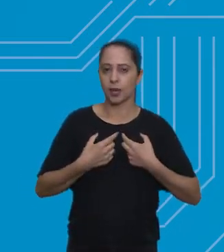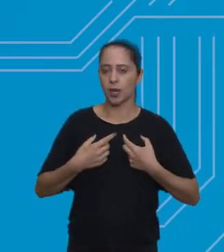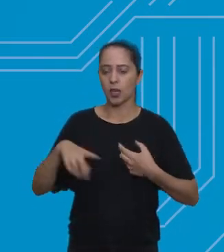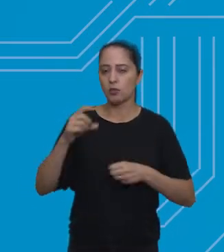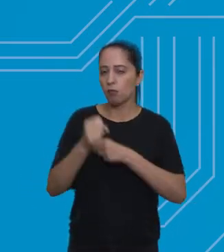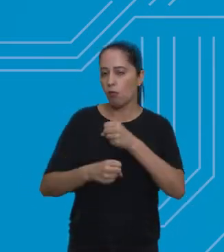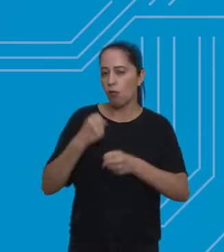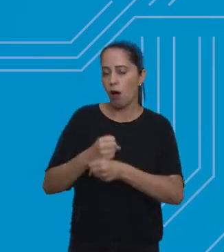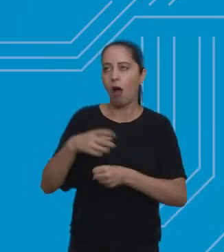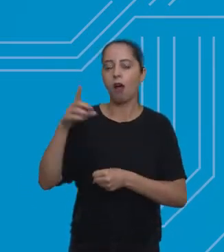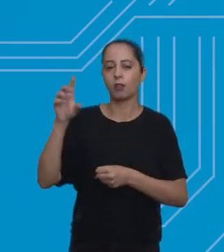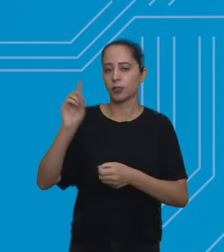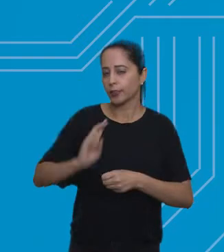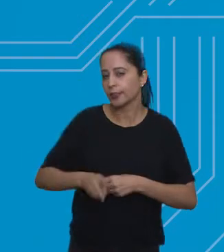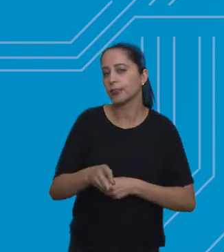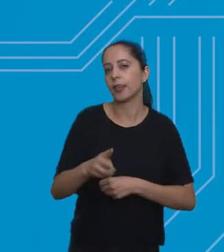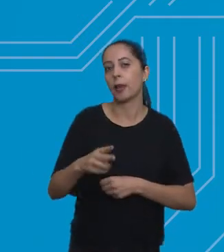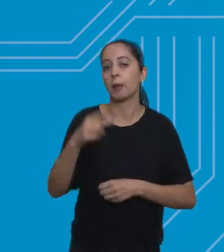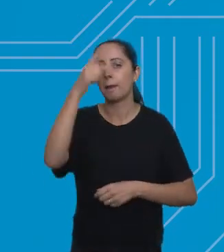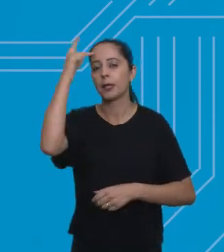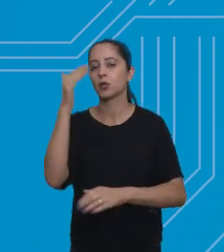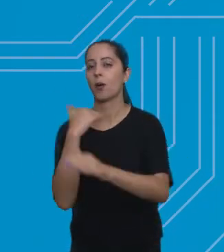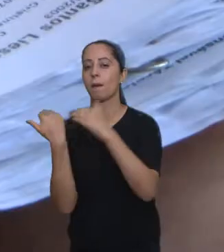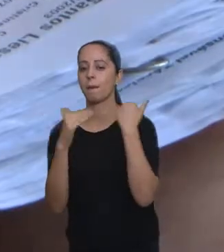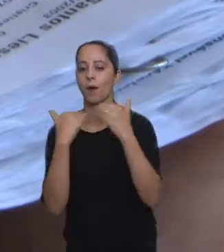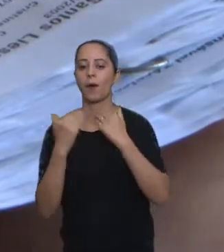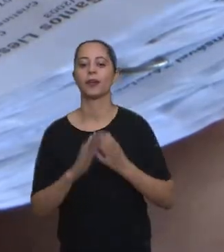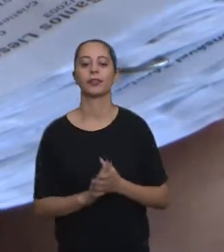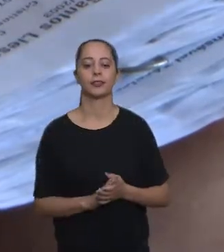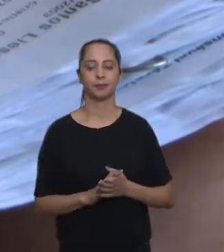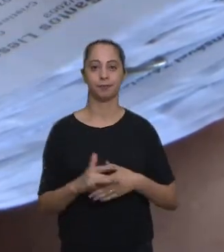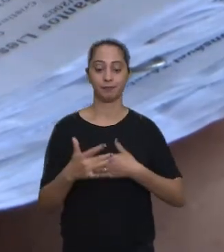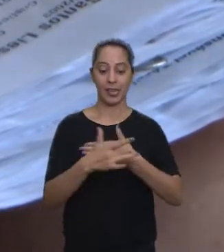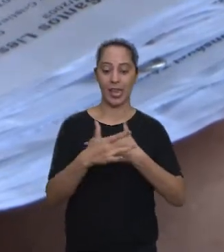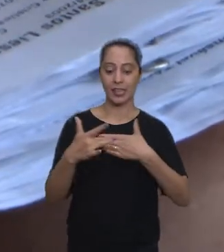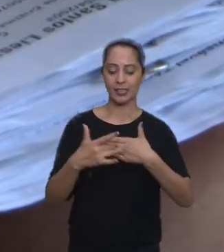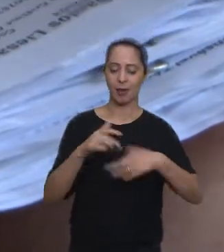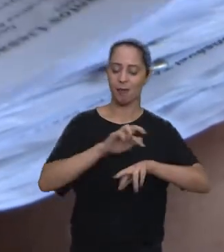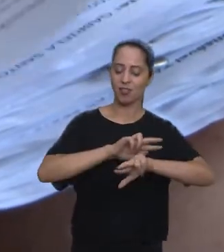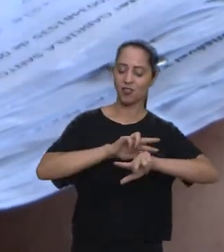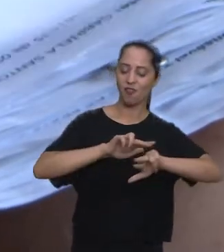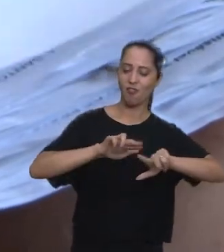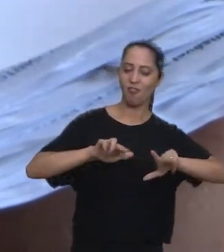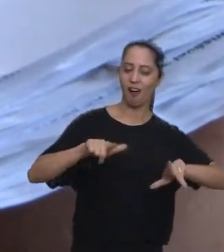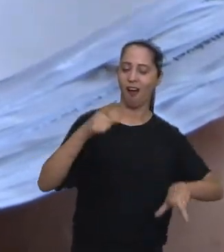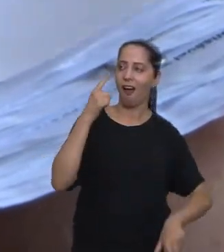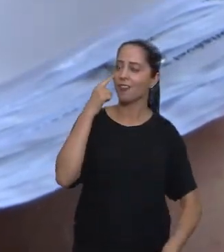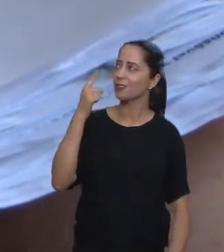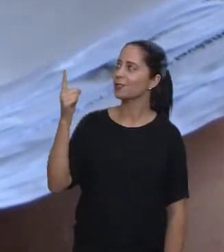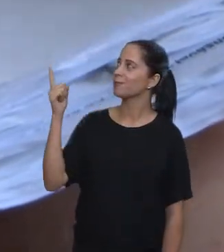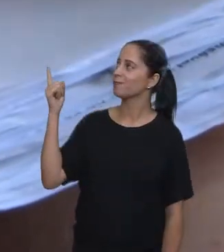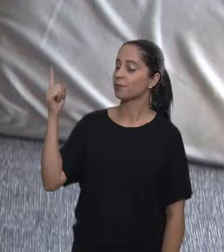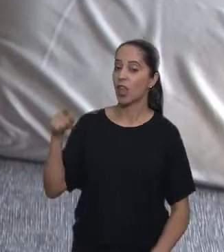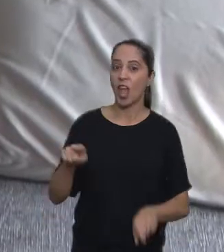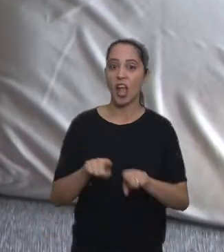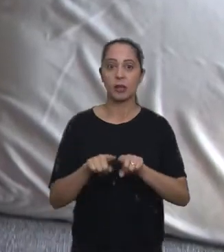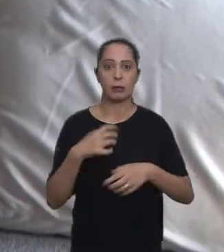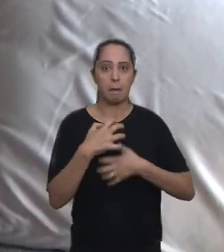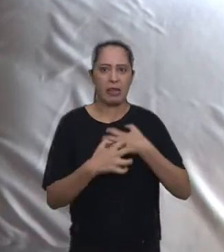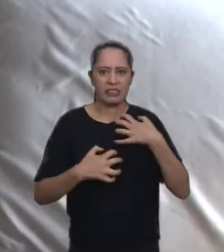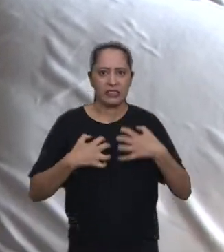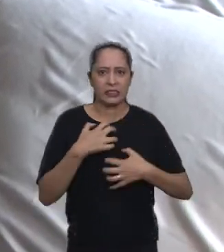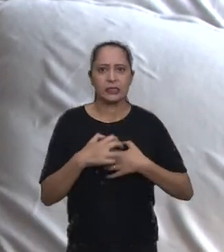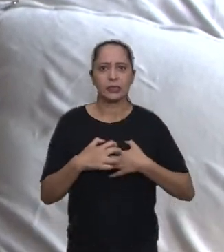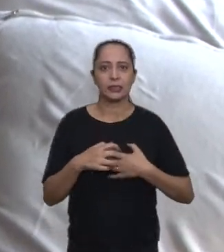os anos tira a vida de milhares de brasileiros. Exames atrás de exames e muita aflição. Essa